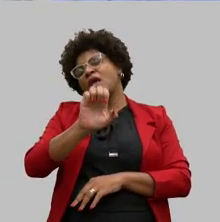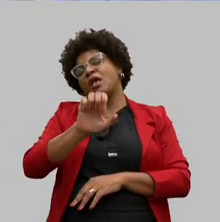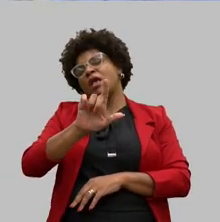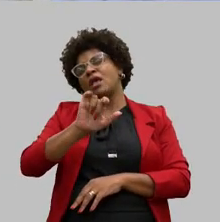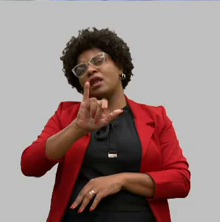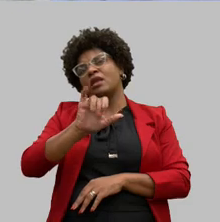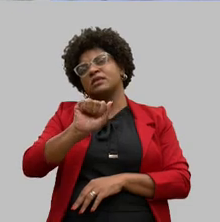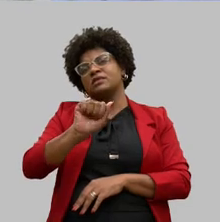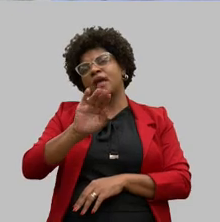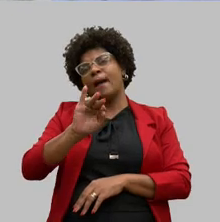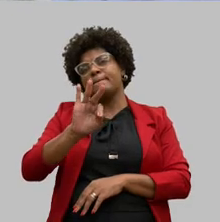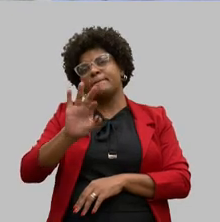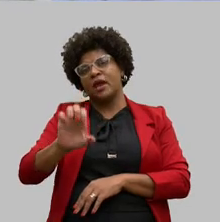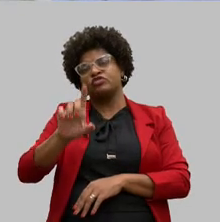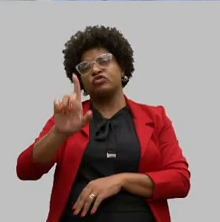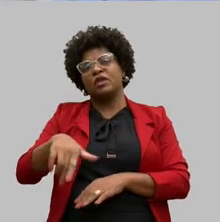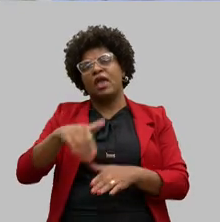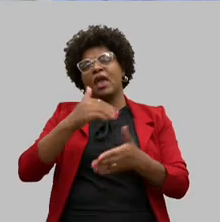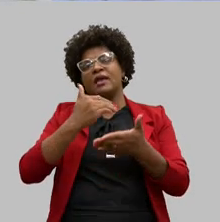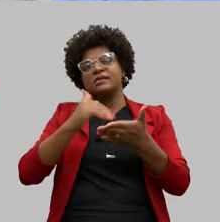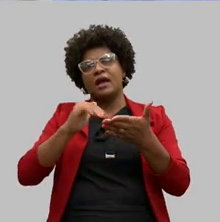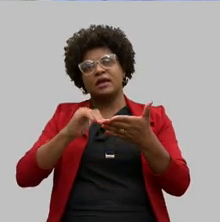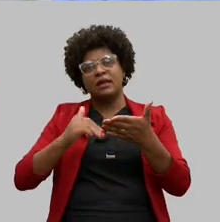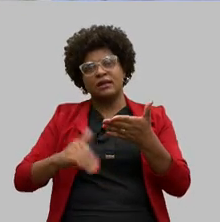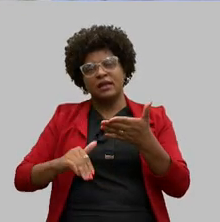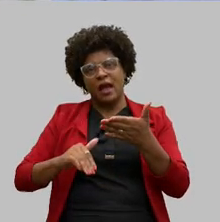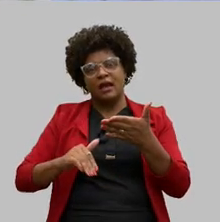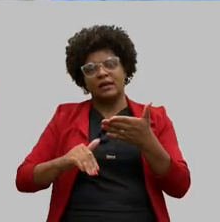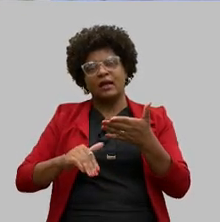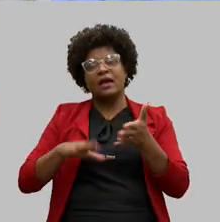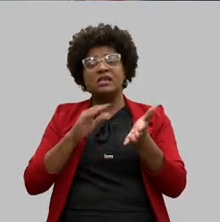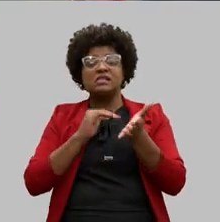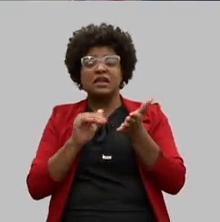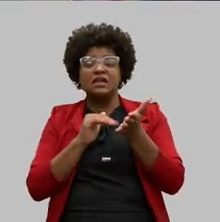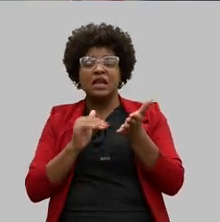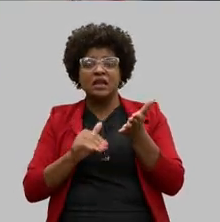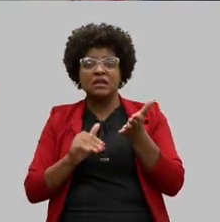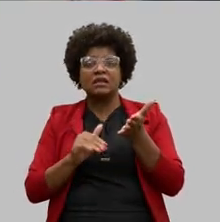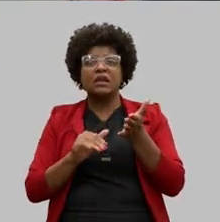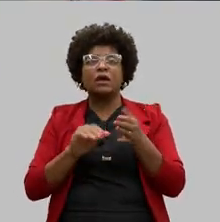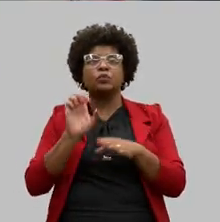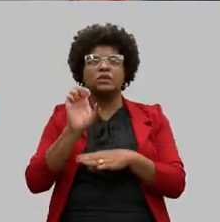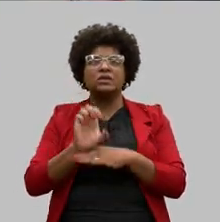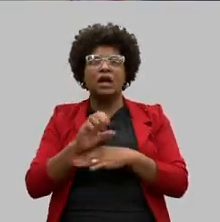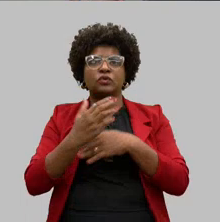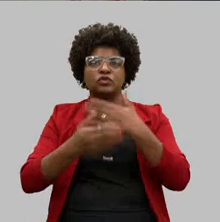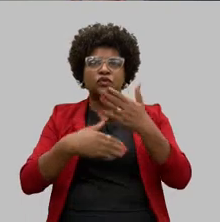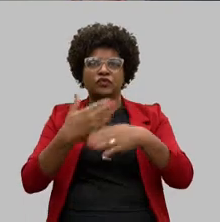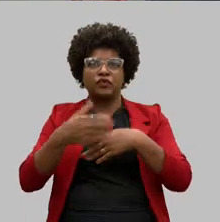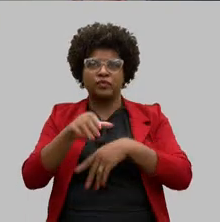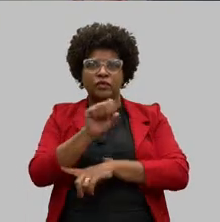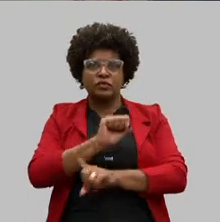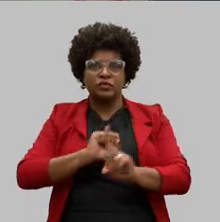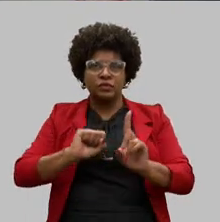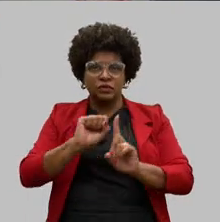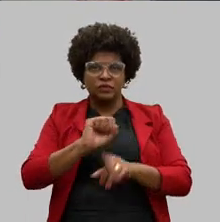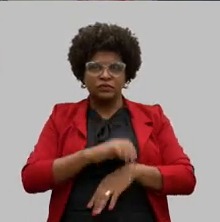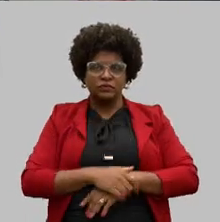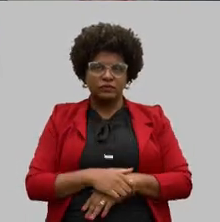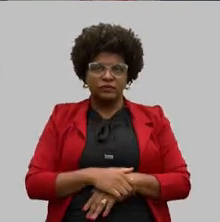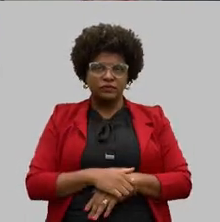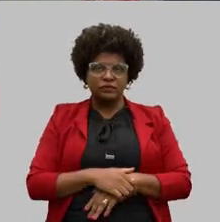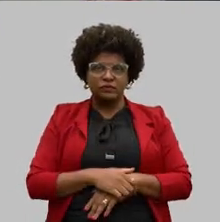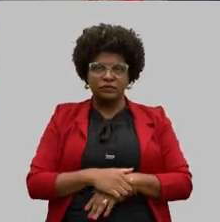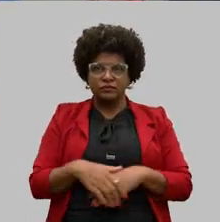secretária da Secretaria de Estado e Desenvolvimento Social Muito obrigado Deputado Bom dia a todas